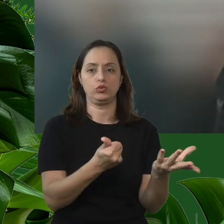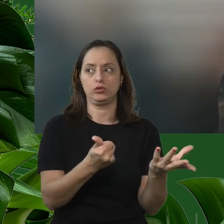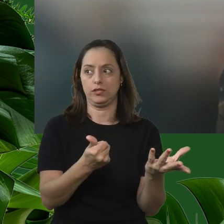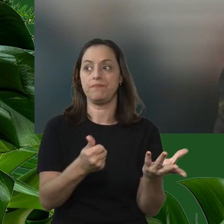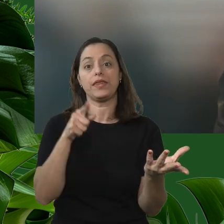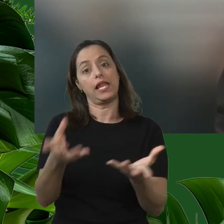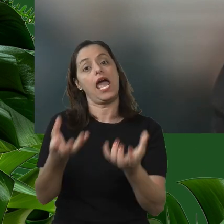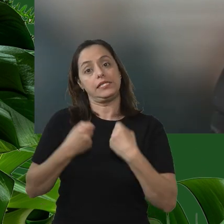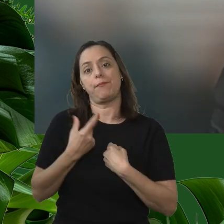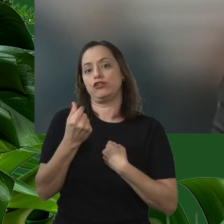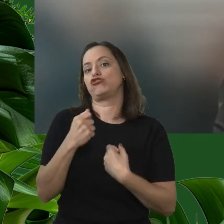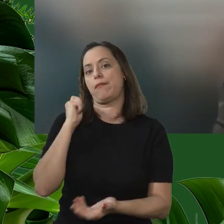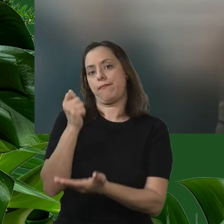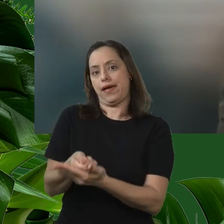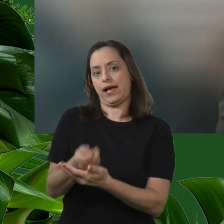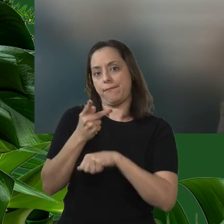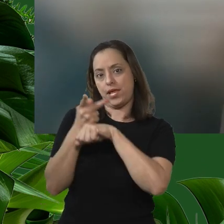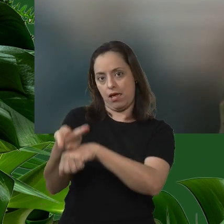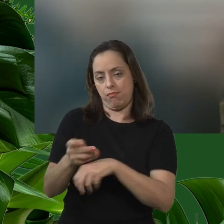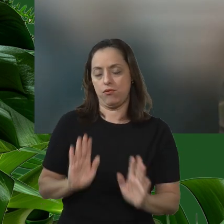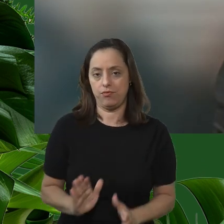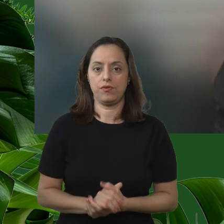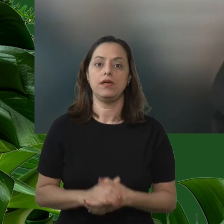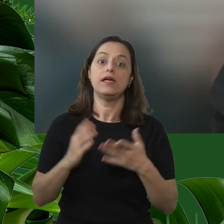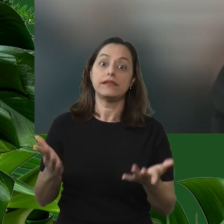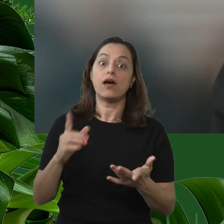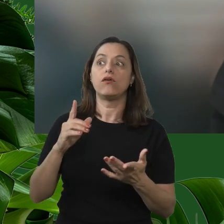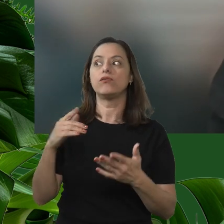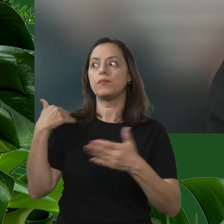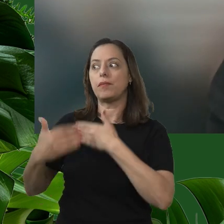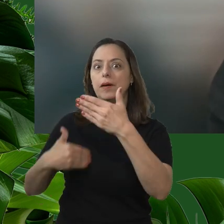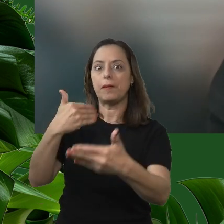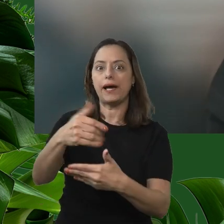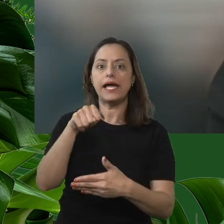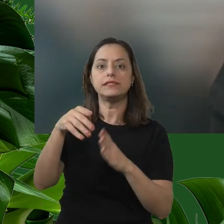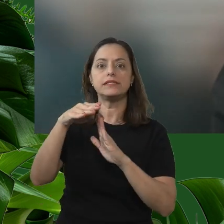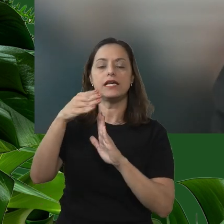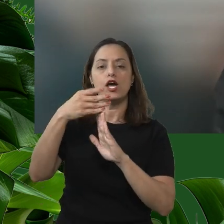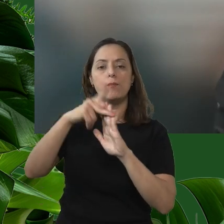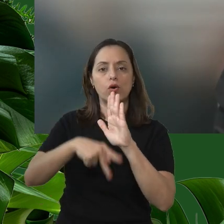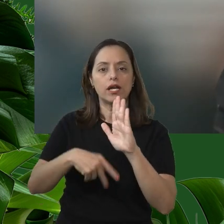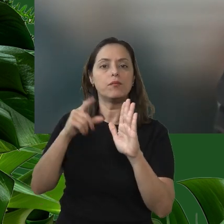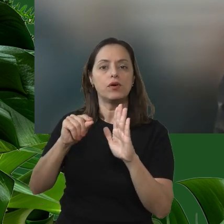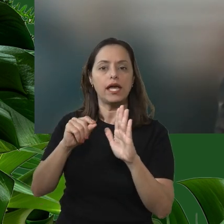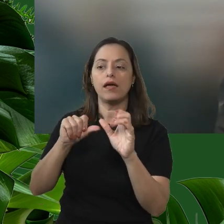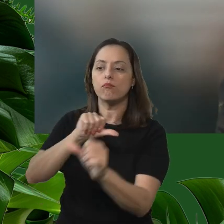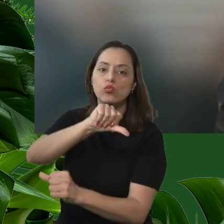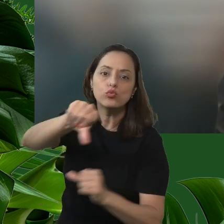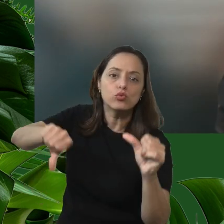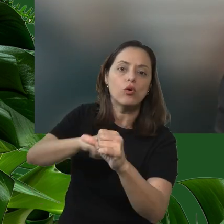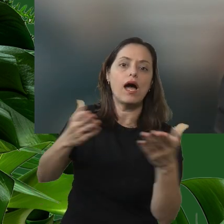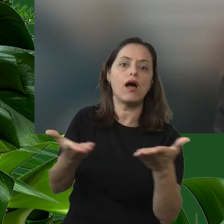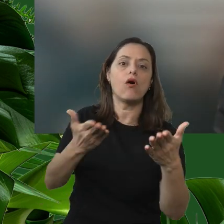e há cerca de 6 anos esse programa se transformou, ele evoluiu para o que hoje a gente chama de Movimento Viva Água, que foi